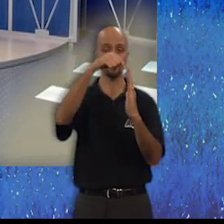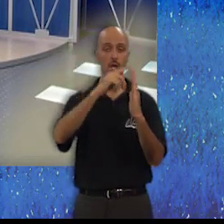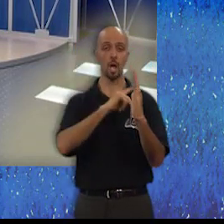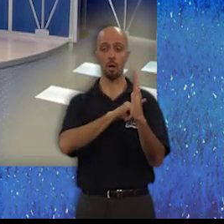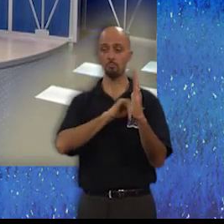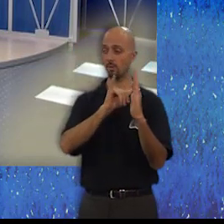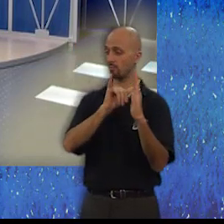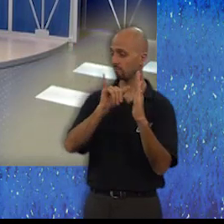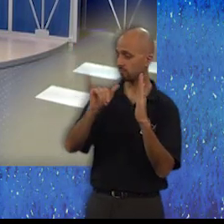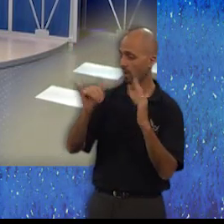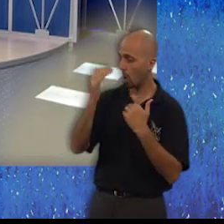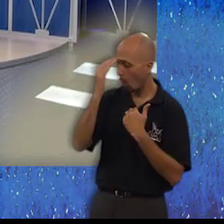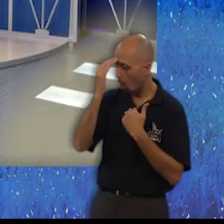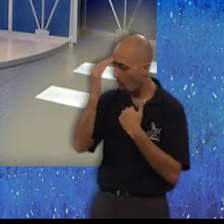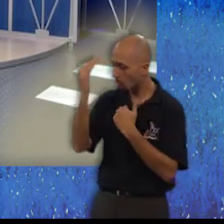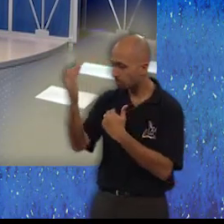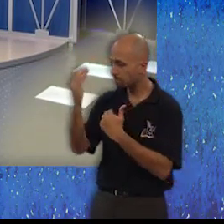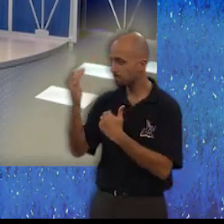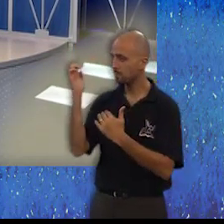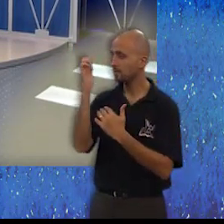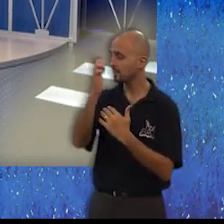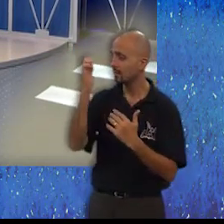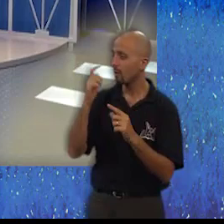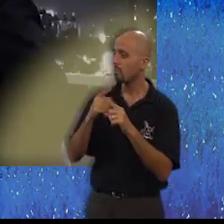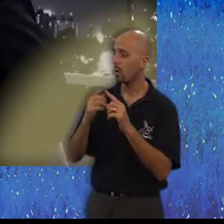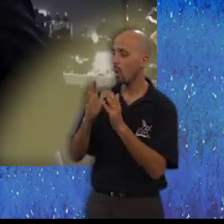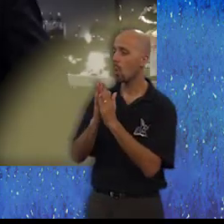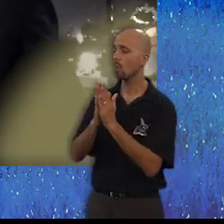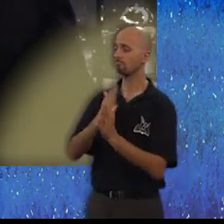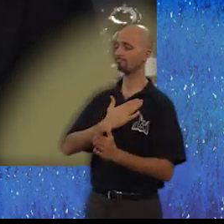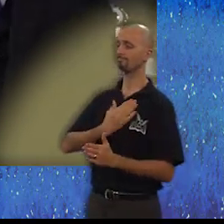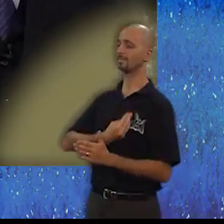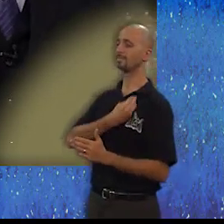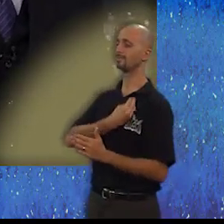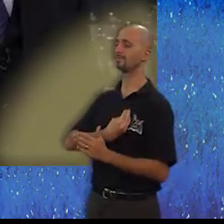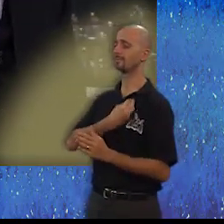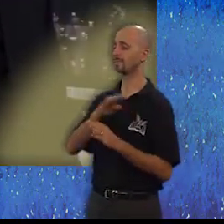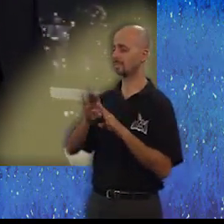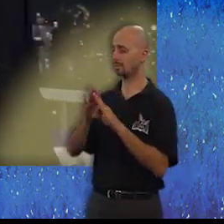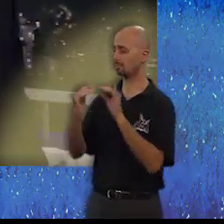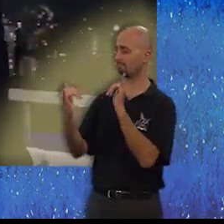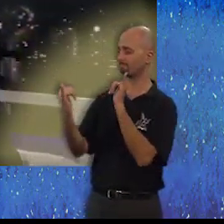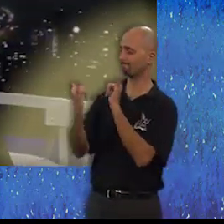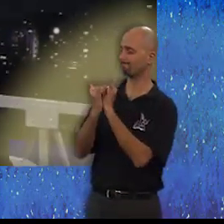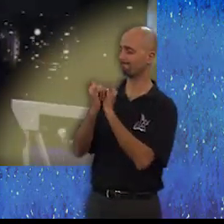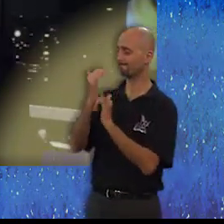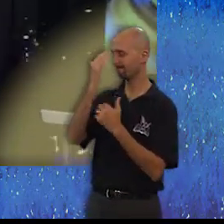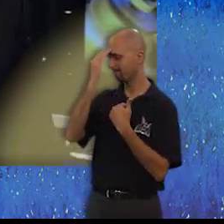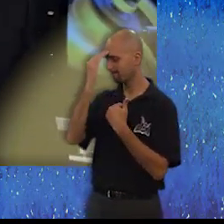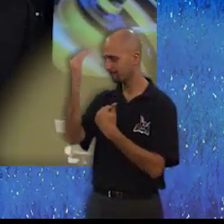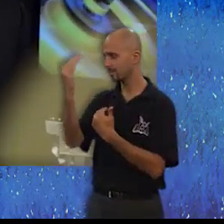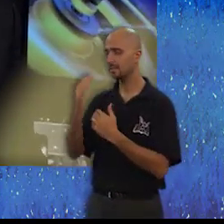você orou por mim e porque você me perdoou. Não é impressionante isso? Pois é exatamente isso que vai